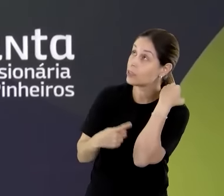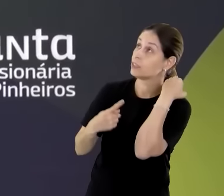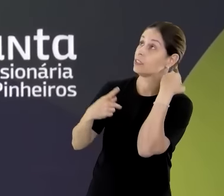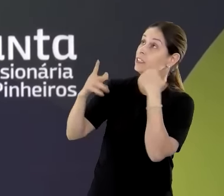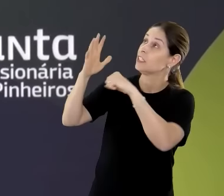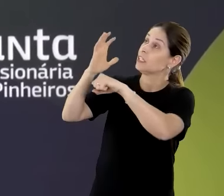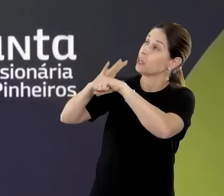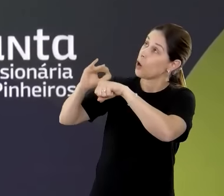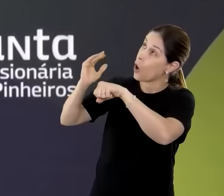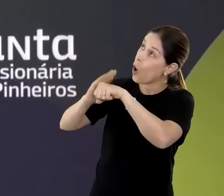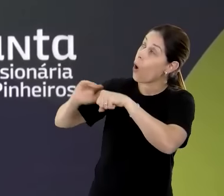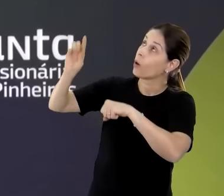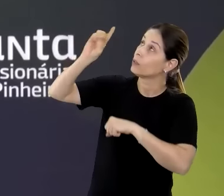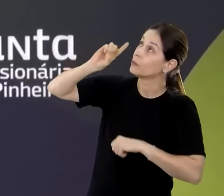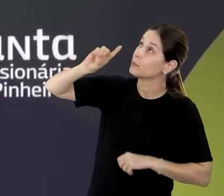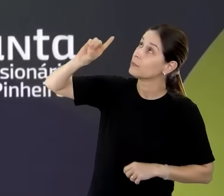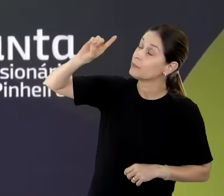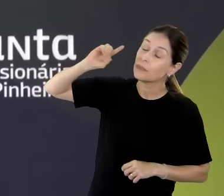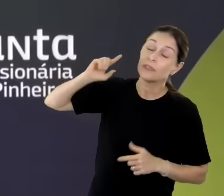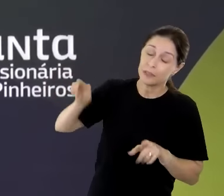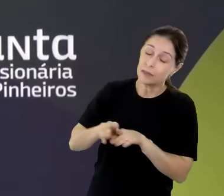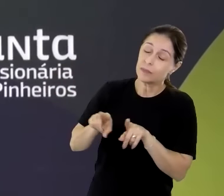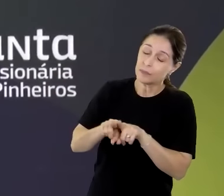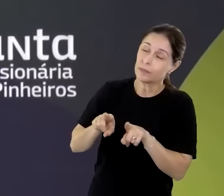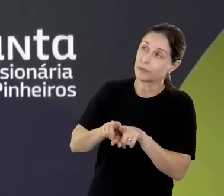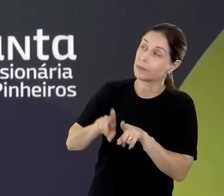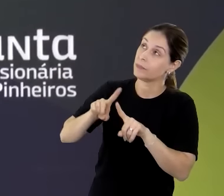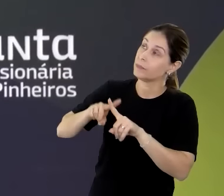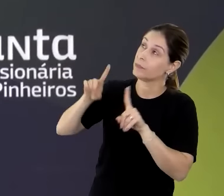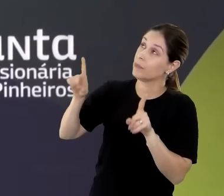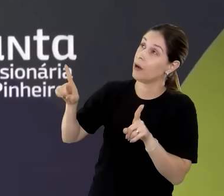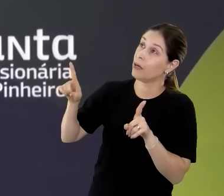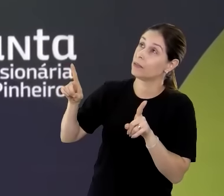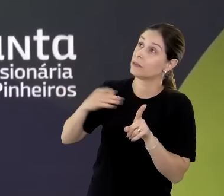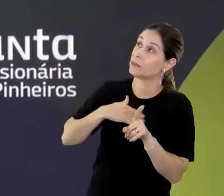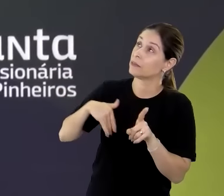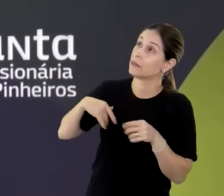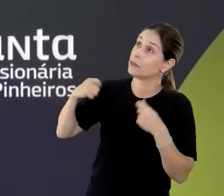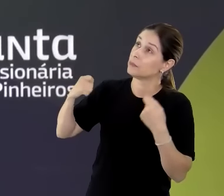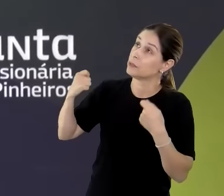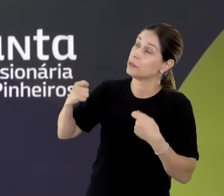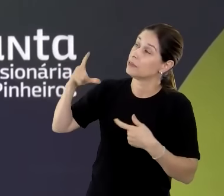E a palavra de Deus sempre requer de nós uma resposta, uma decisão.